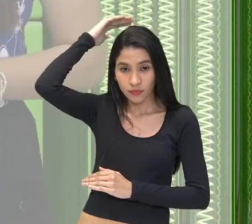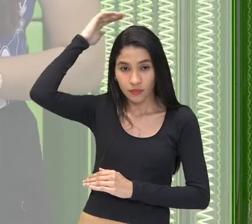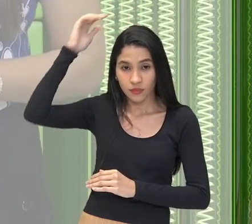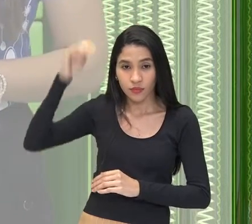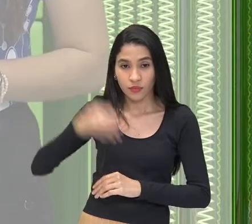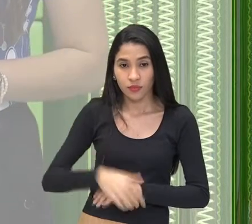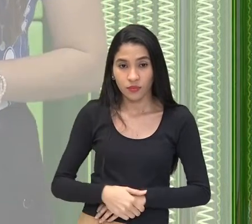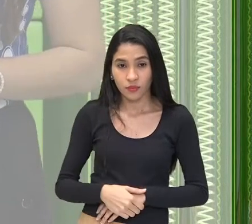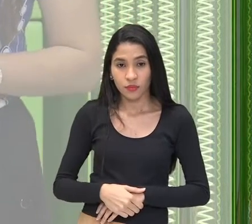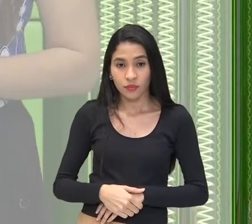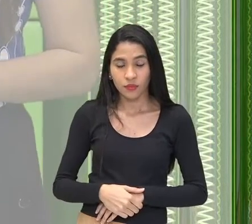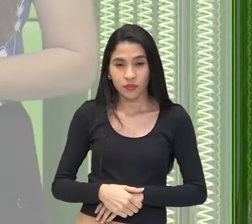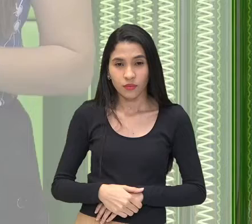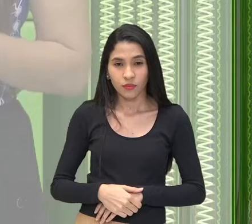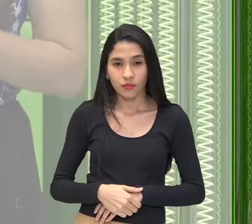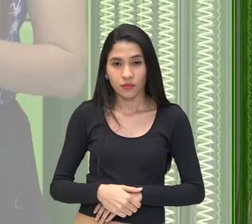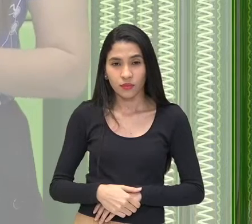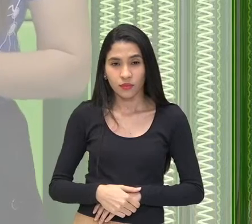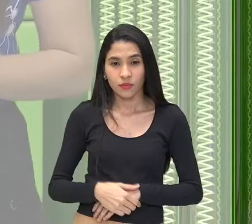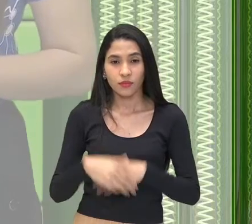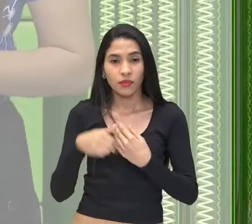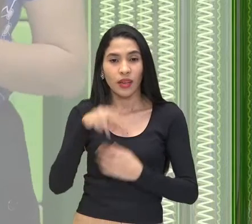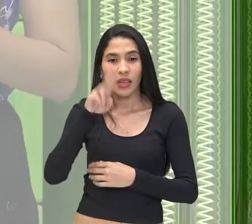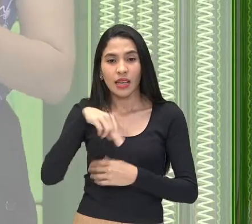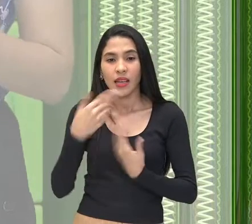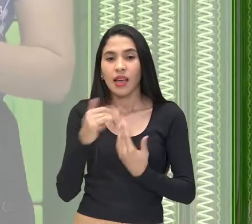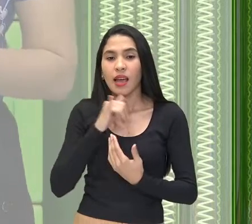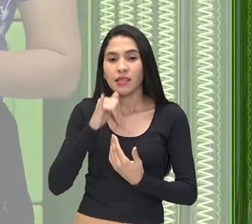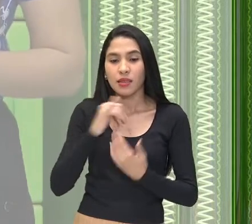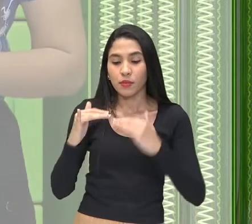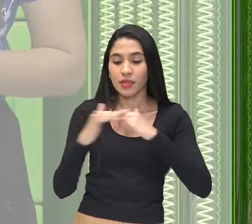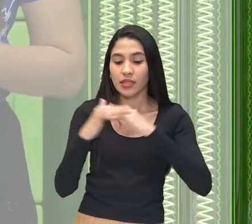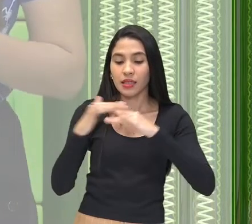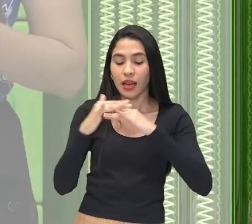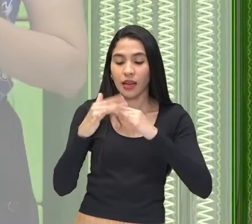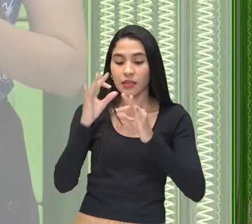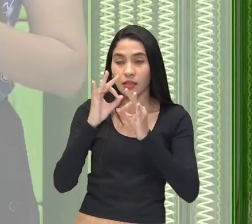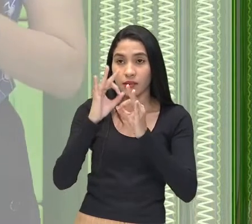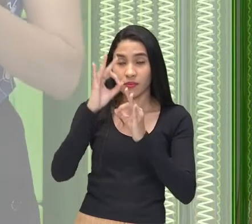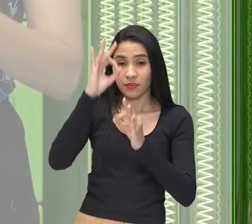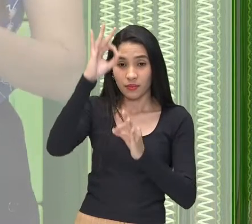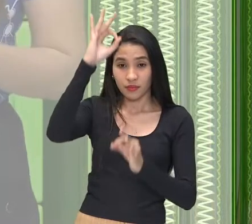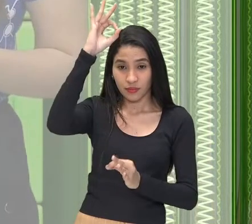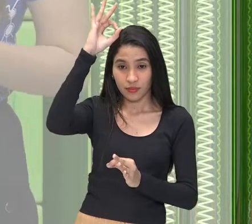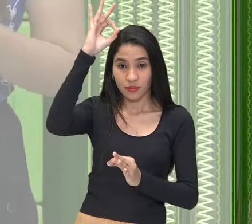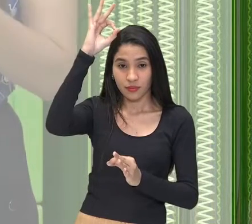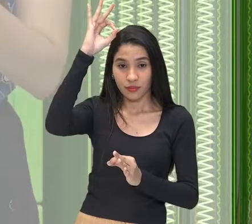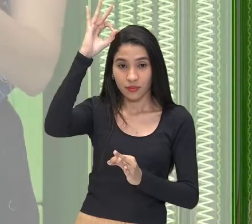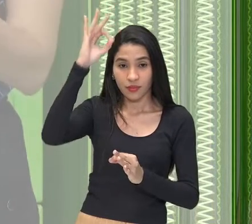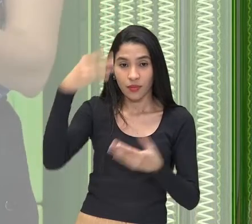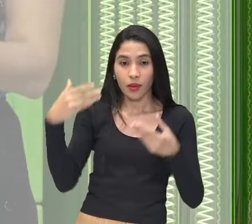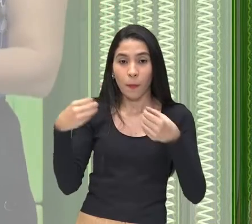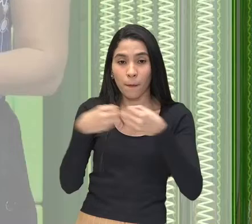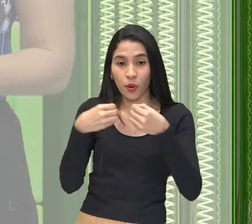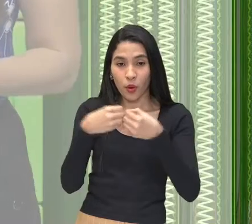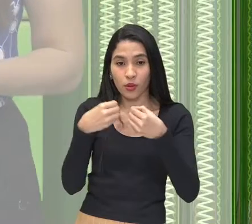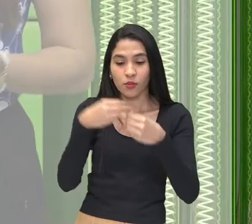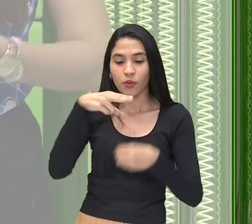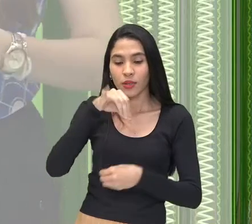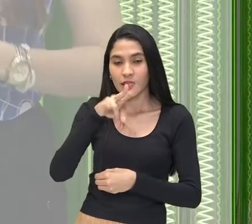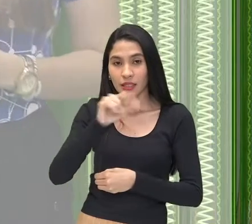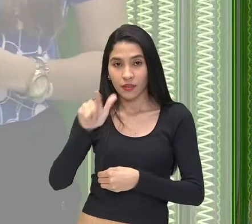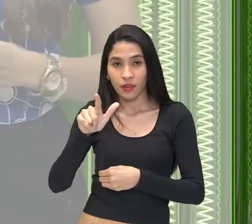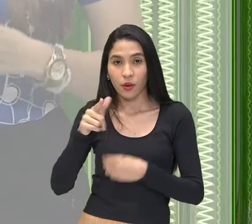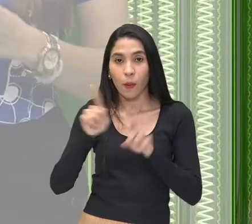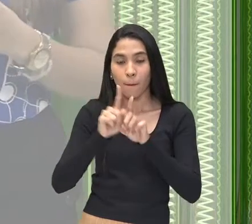Então, quem está em cidades de altitudes mais próximas ao nível do mar